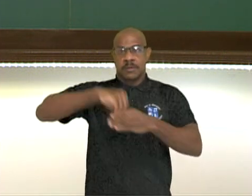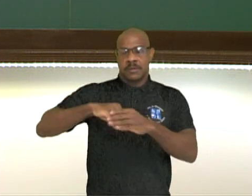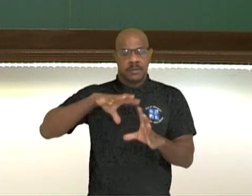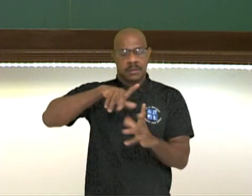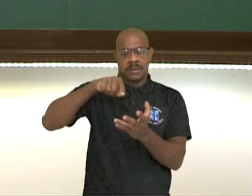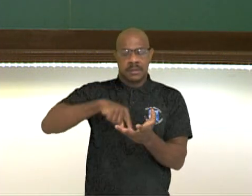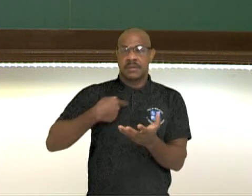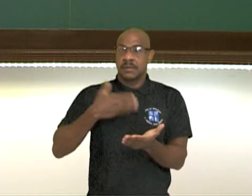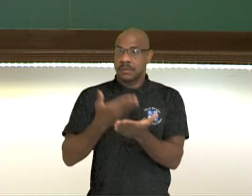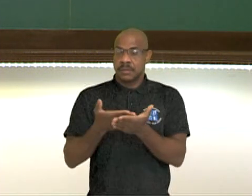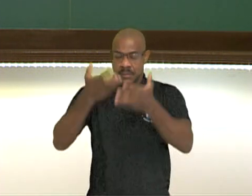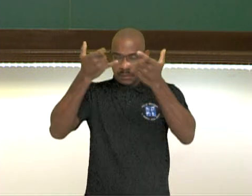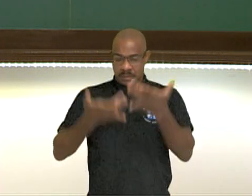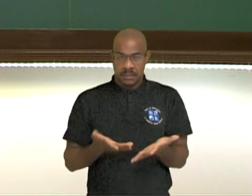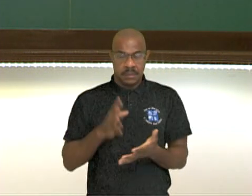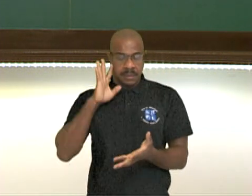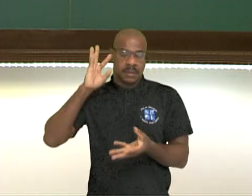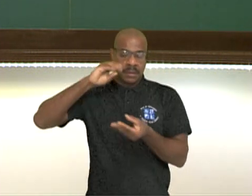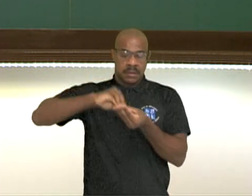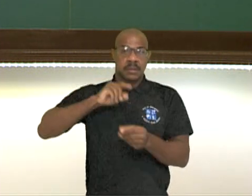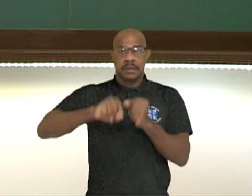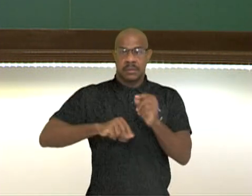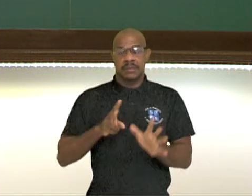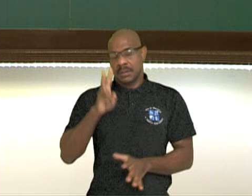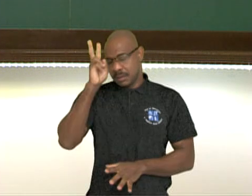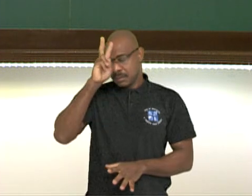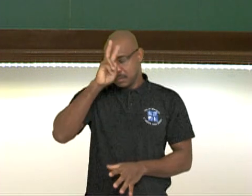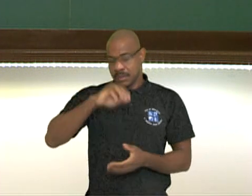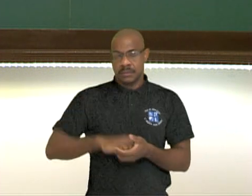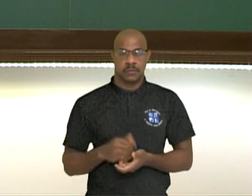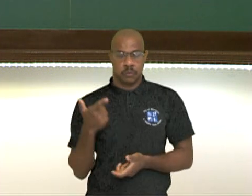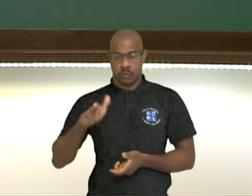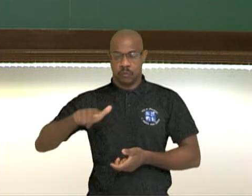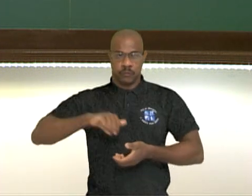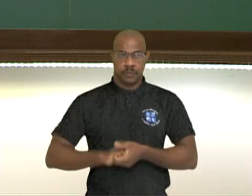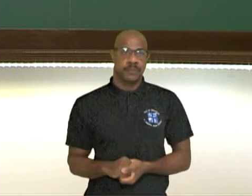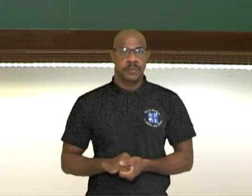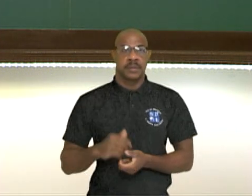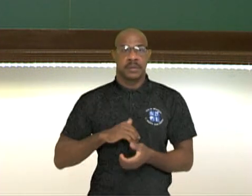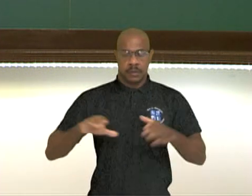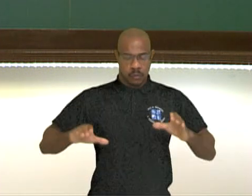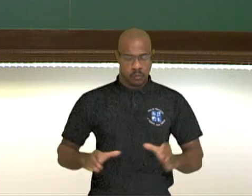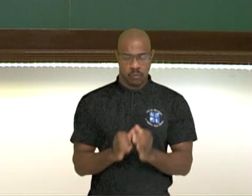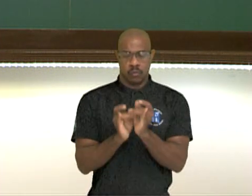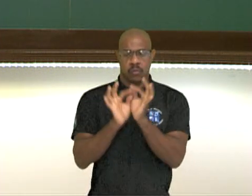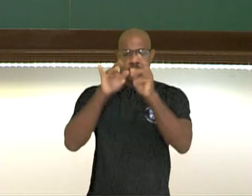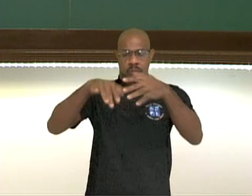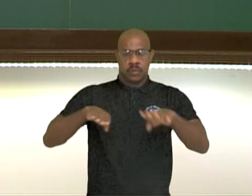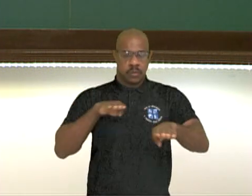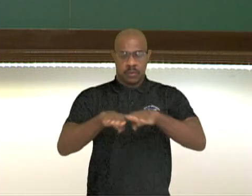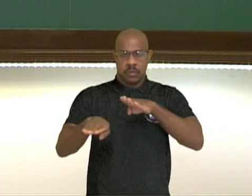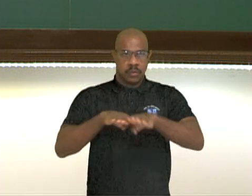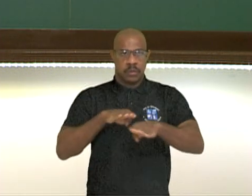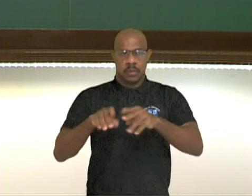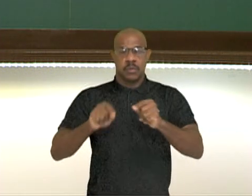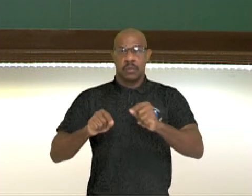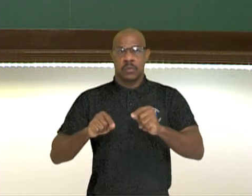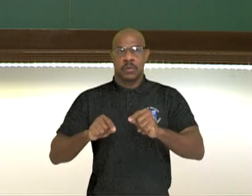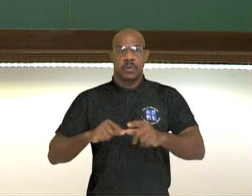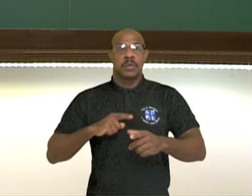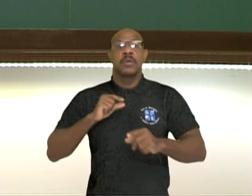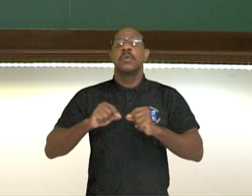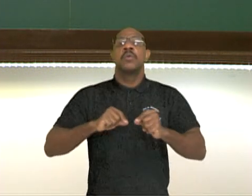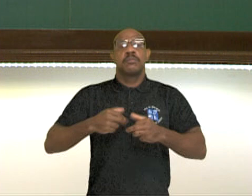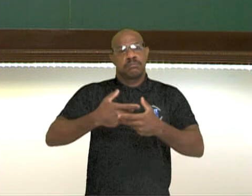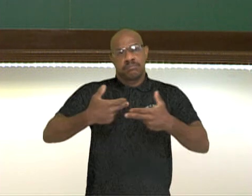estudamos e que estamos revisando, relembrando eles. Então nós temos o vulcanismo, o tectonismo e os abalos